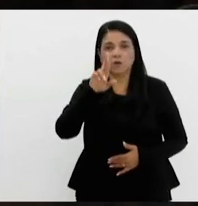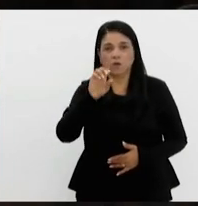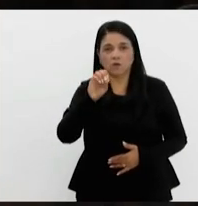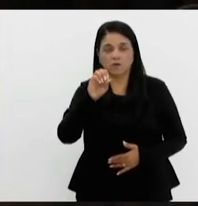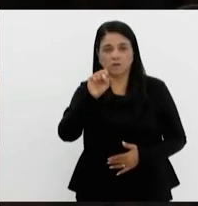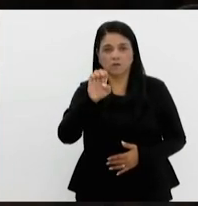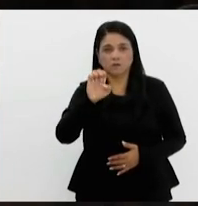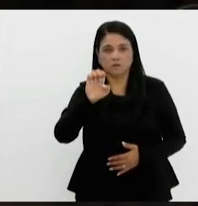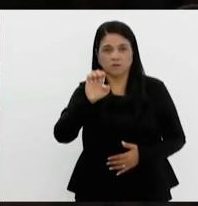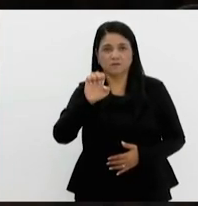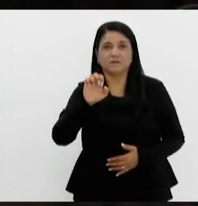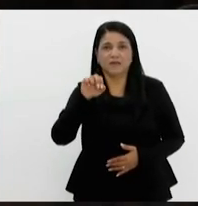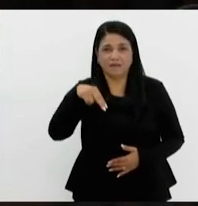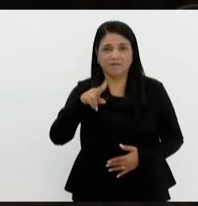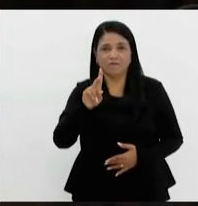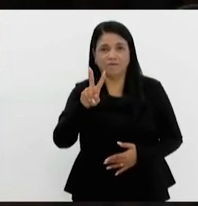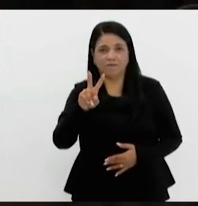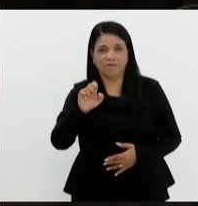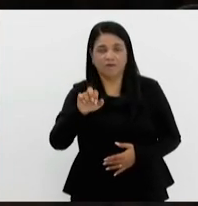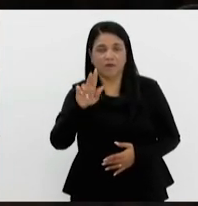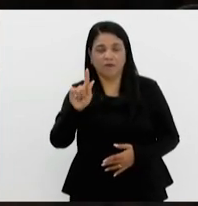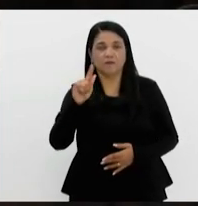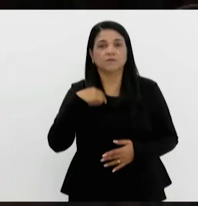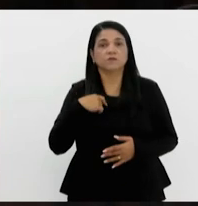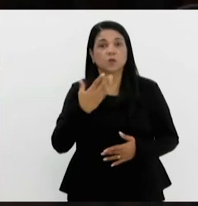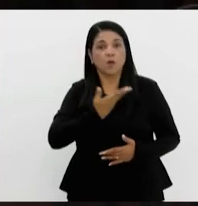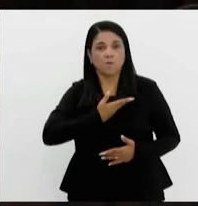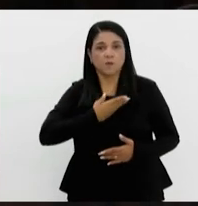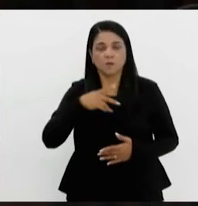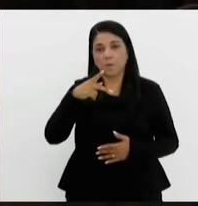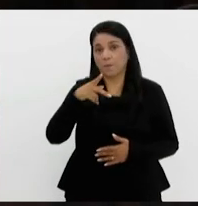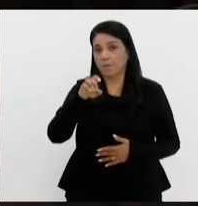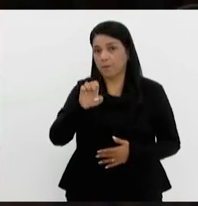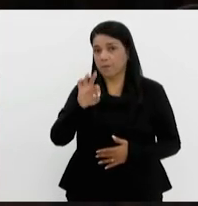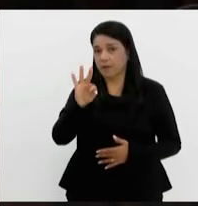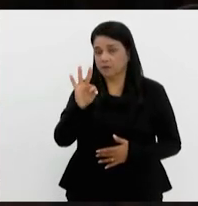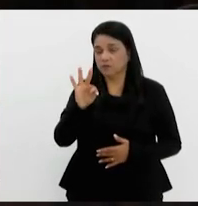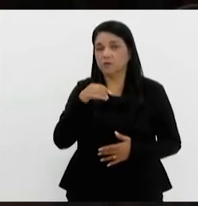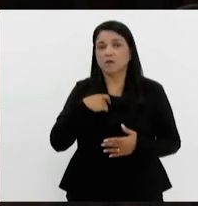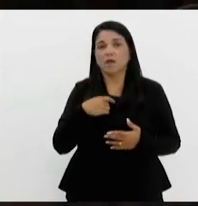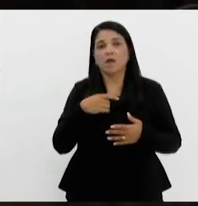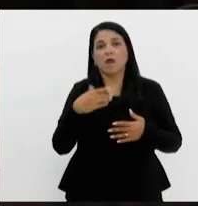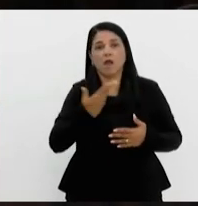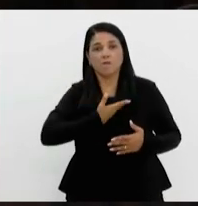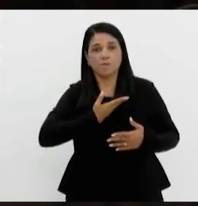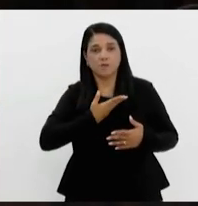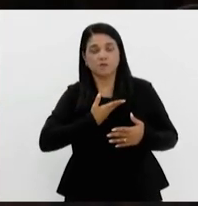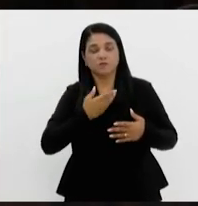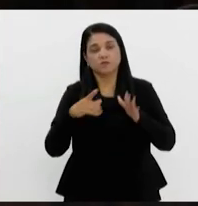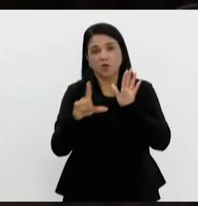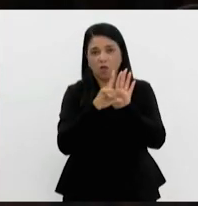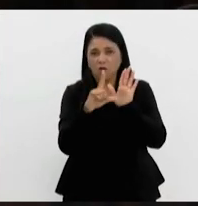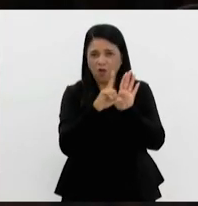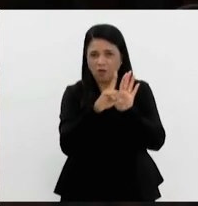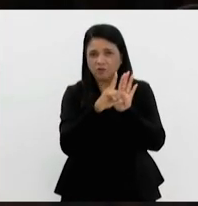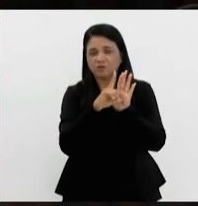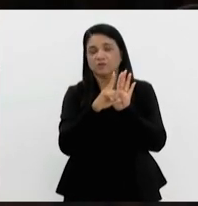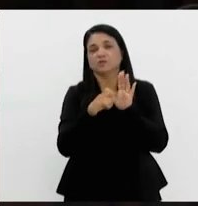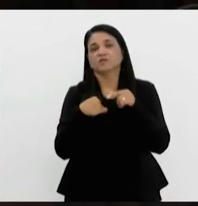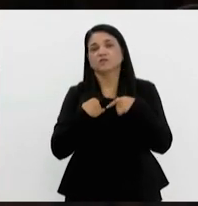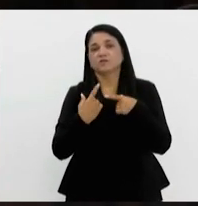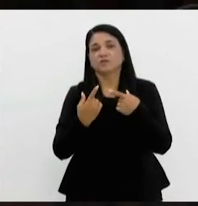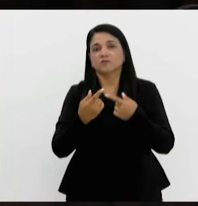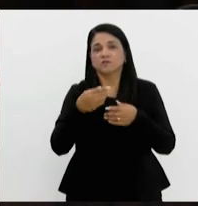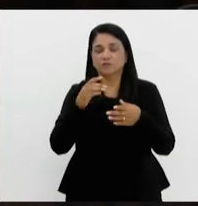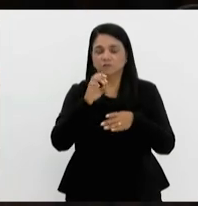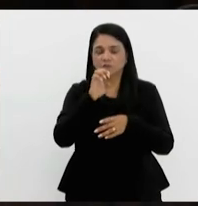dispõe sobre a implantação do selo Amigo PET para os estabelecimentos comerciais nas hipóteses especificadas no âmbito